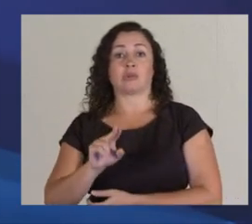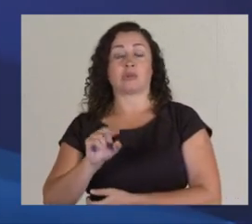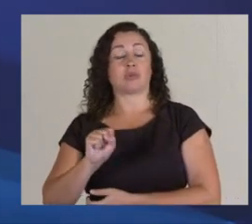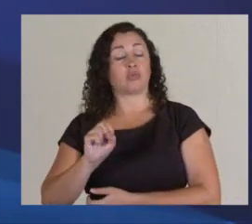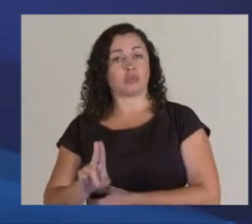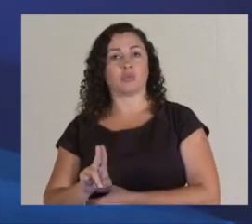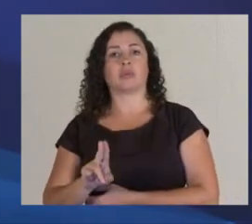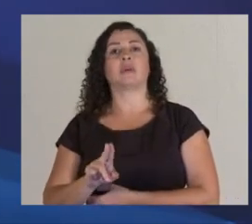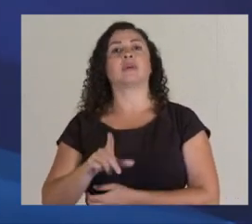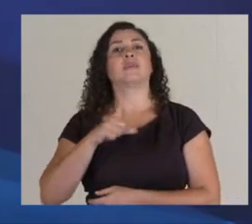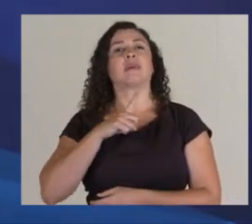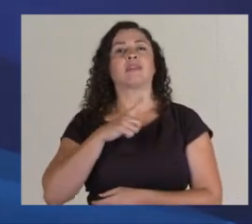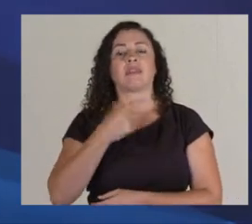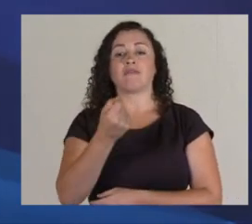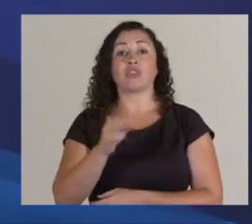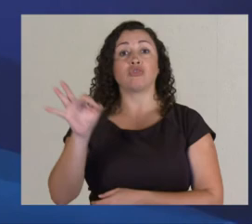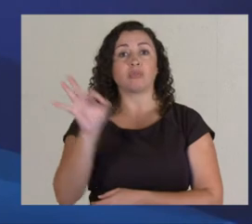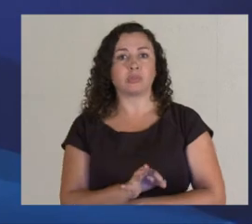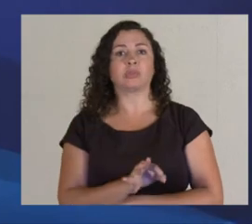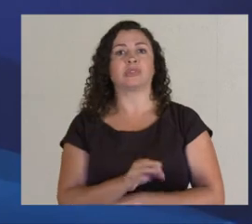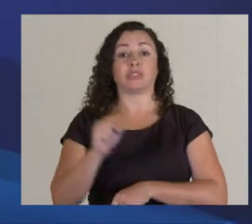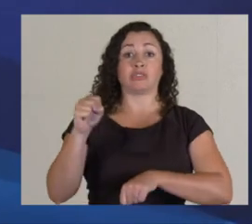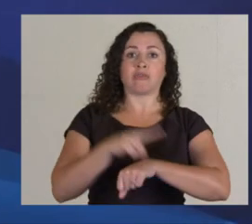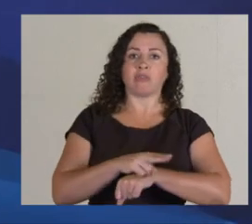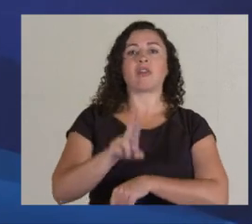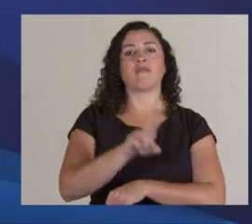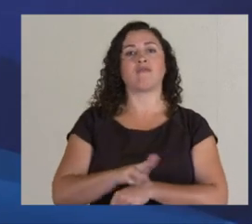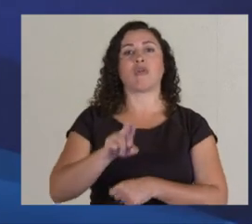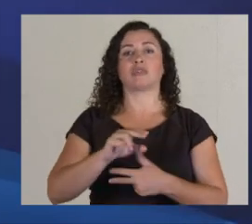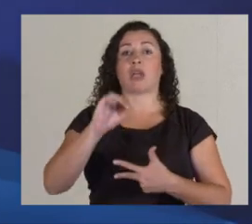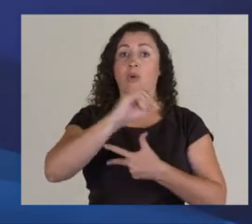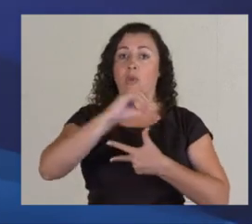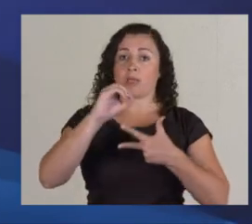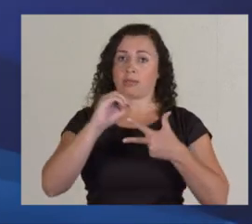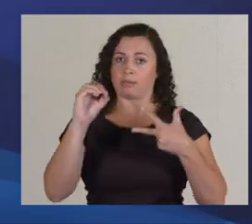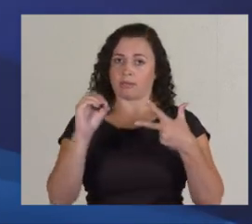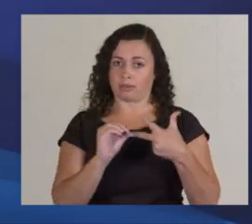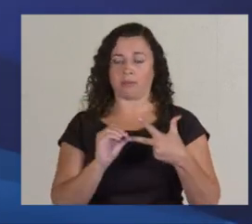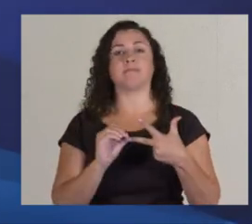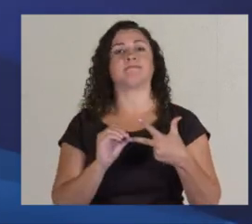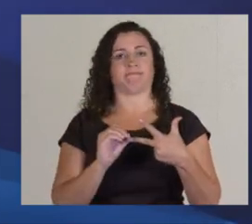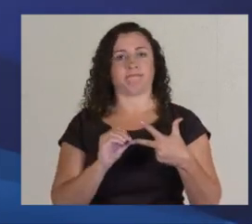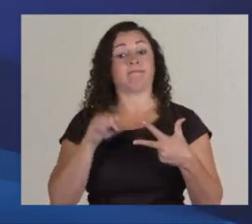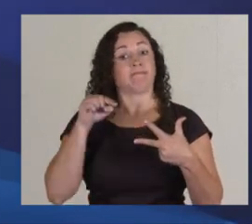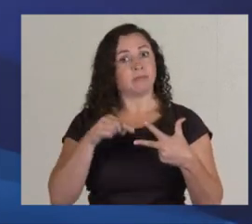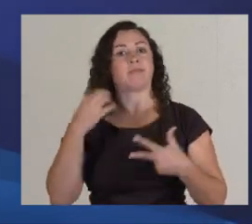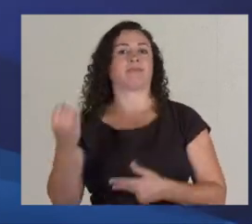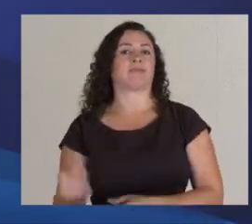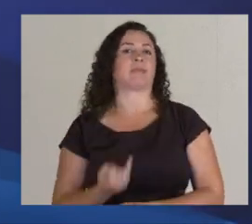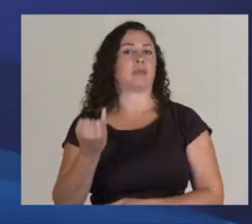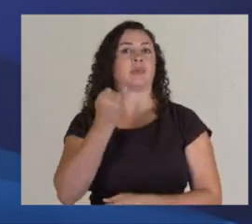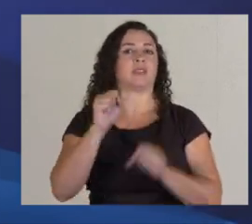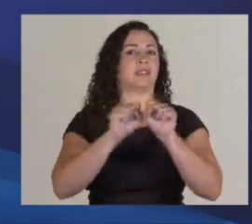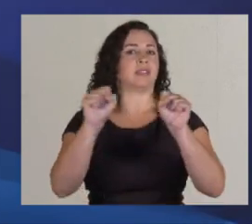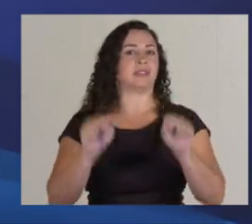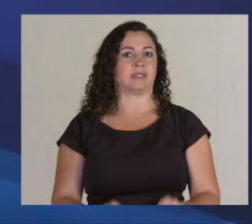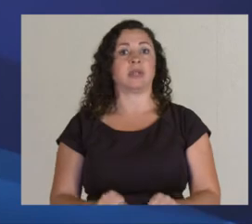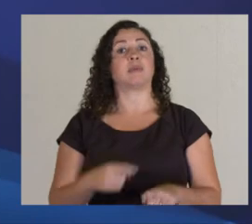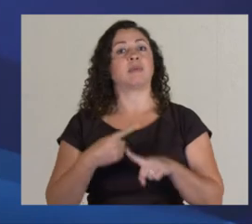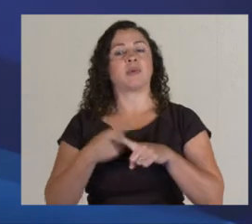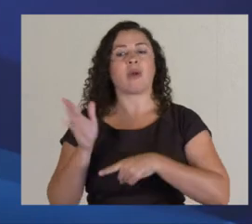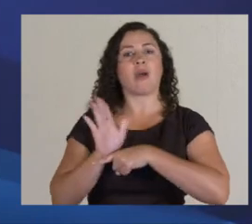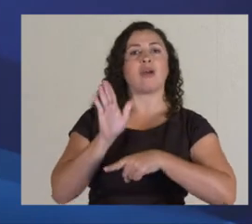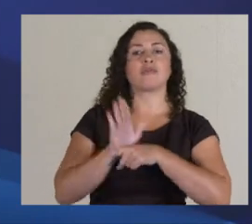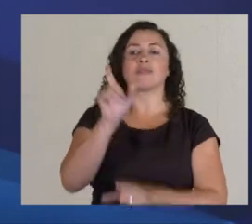oferecer 20% das nossas vagas usando a nota do Enem, né? A importância desse sistema é